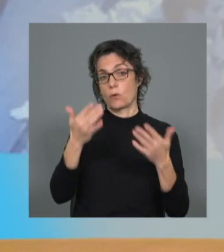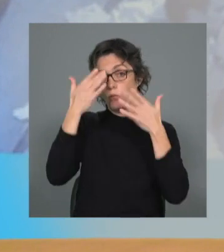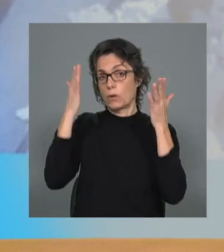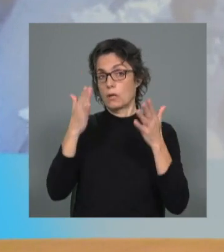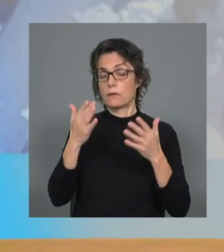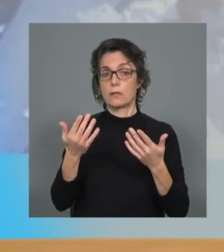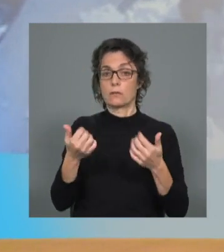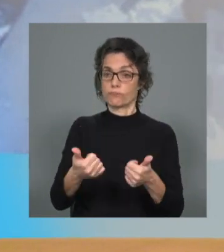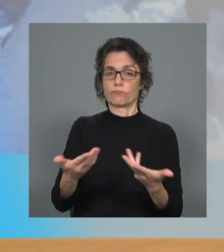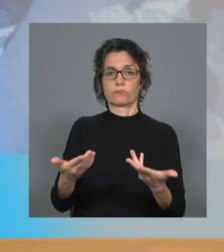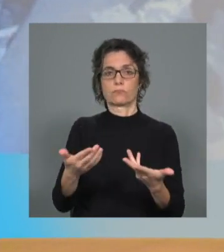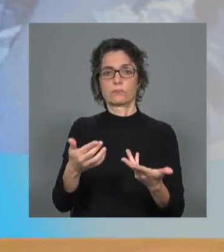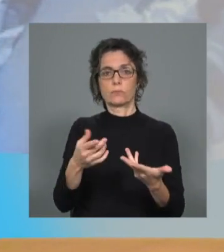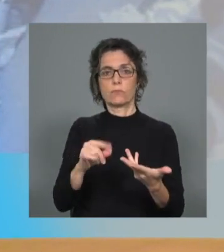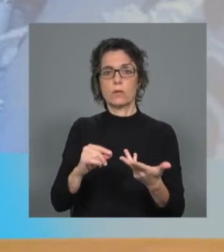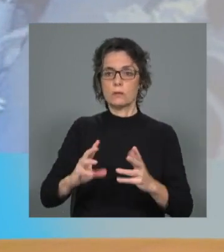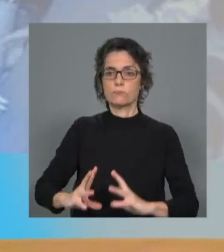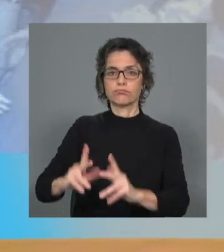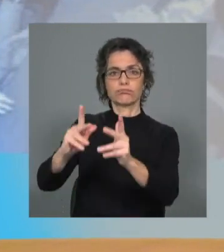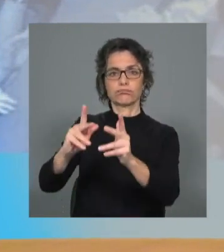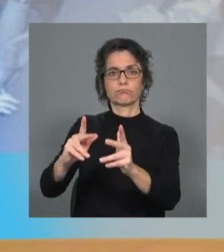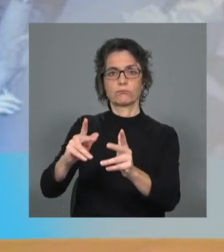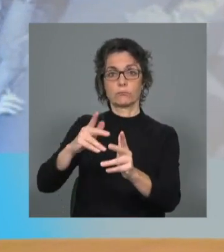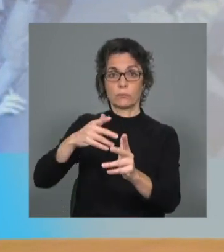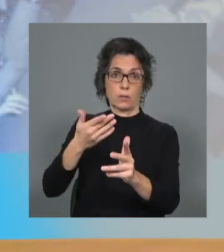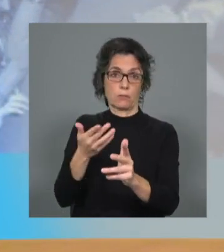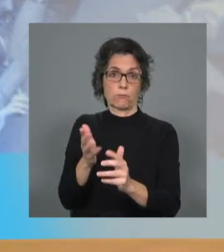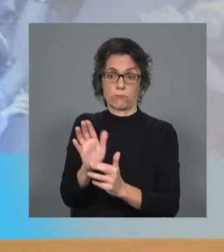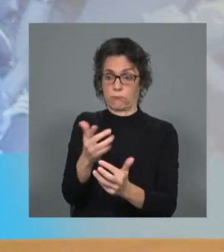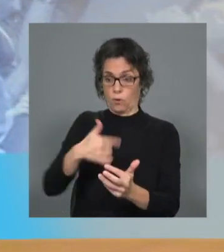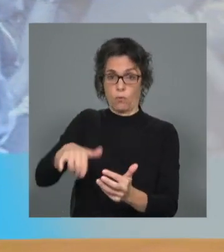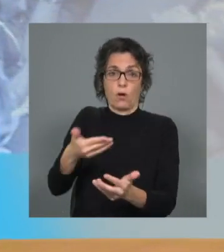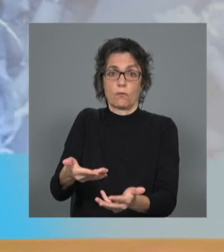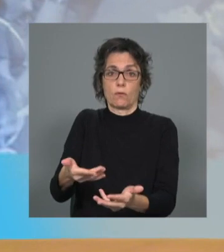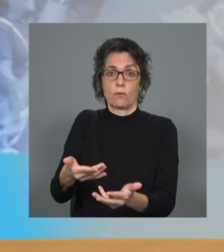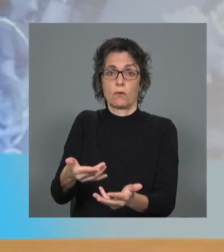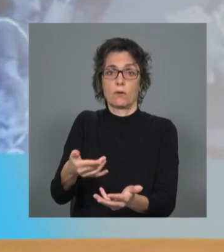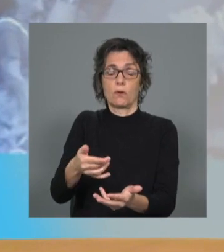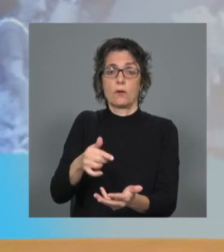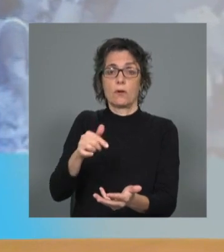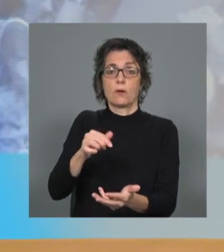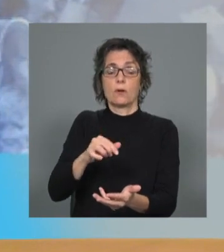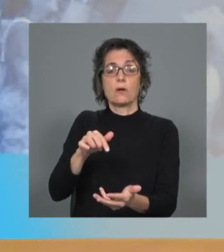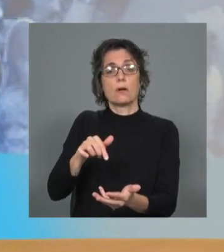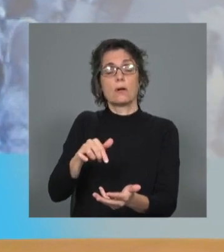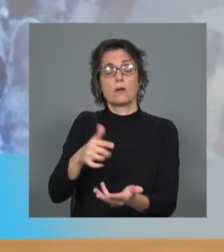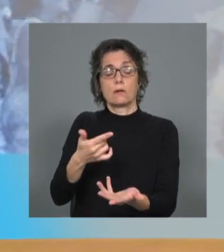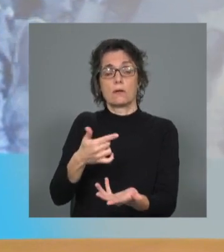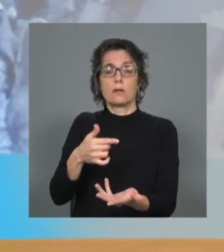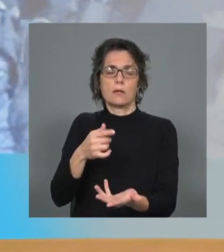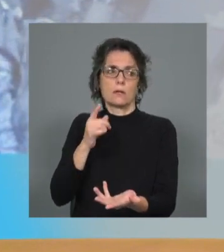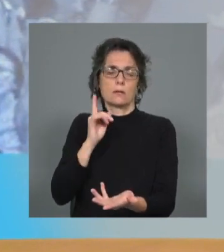saudável e em processo de amadurecimento, como também a nossa continua a passar, é algo que